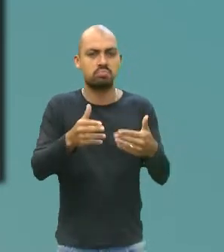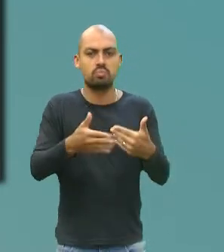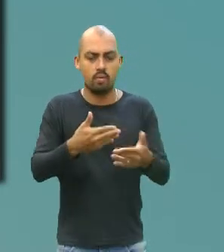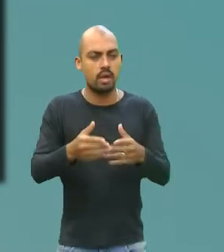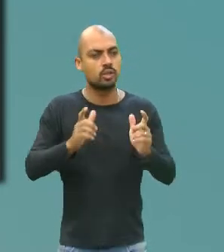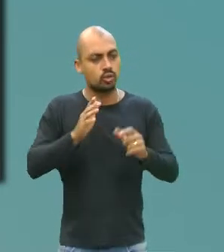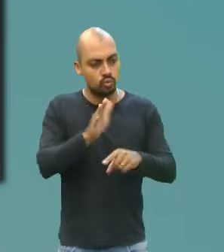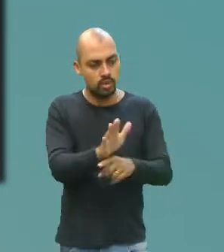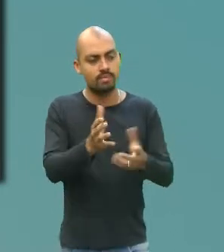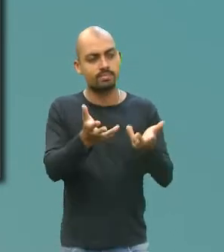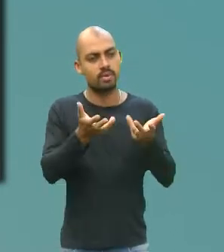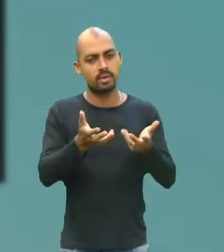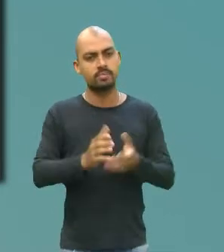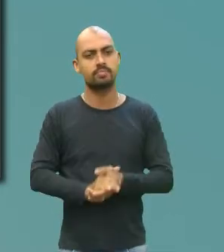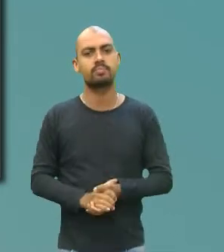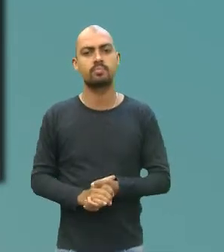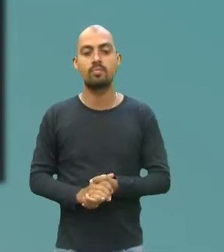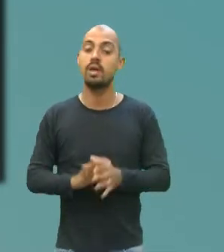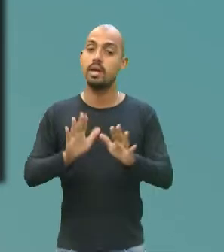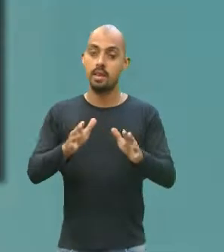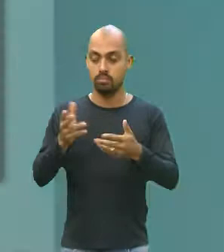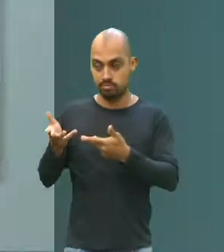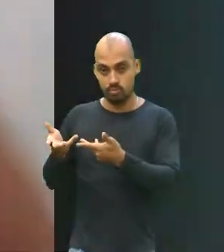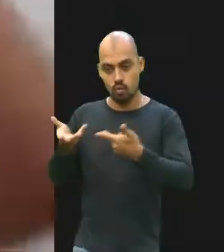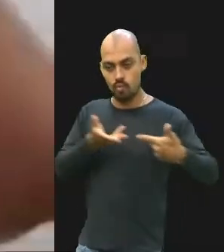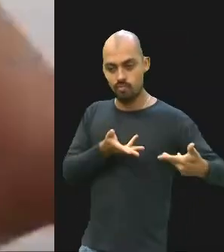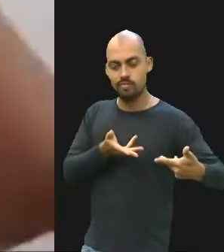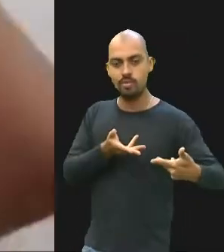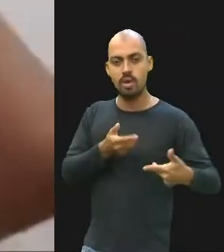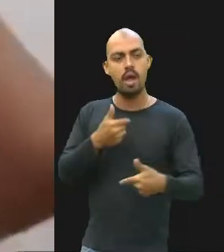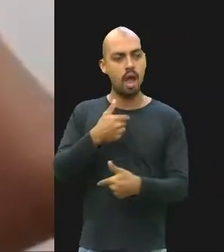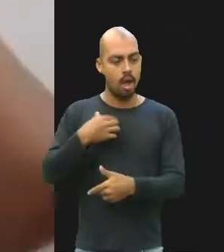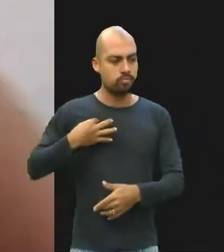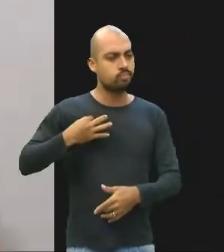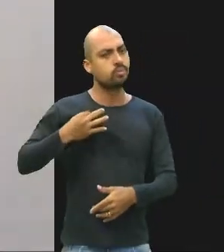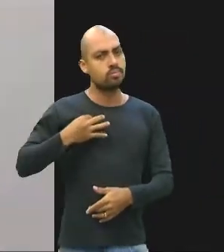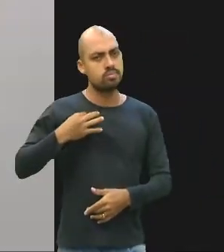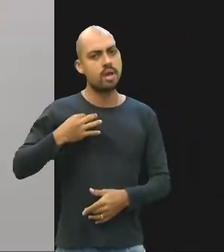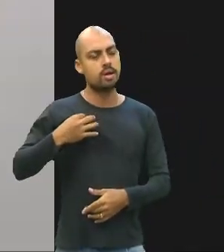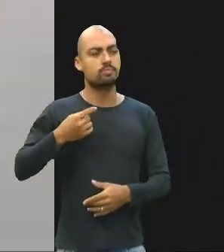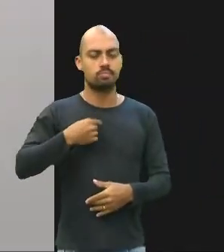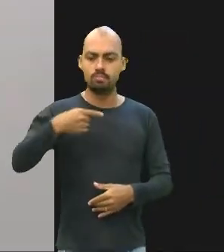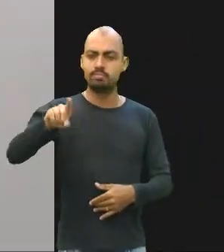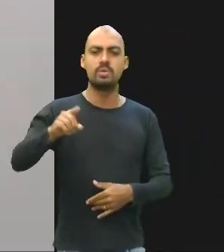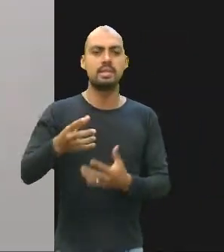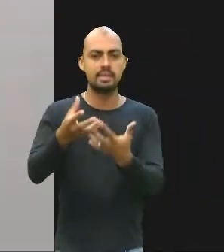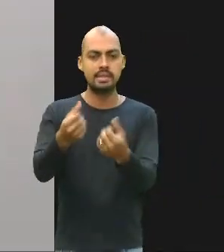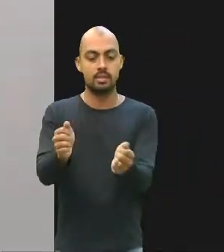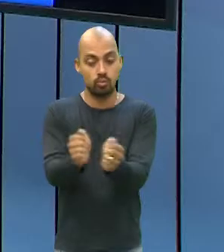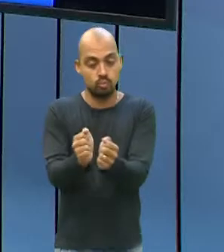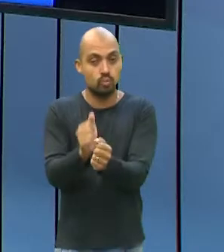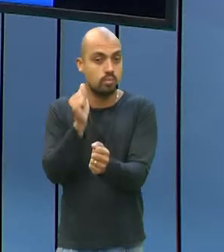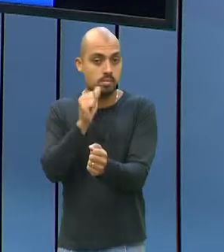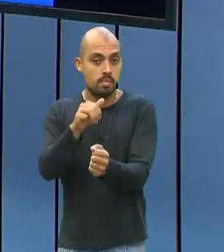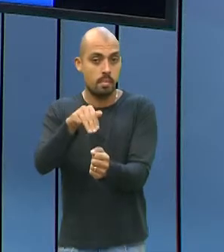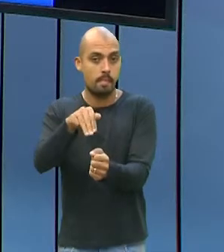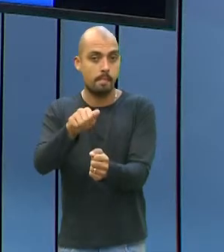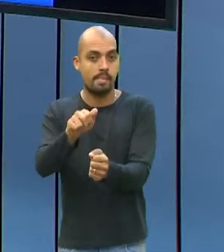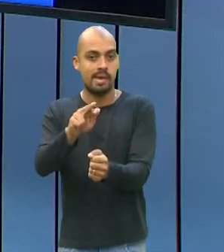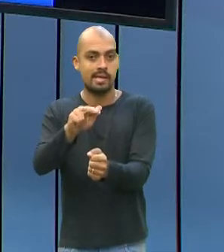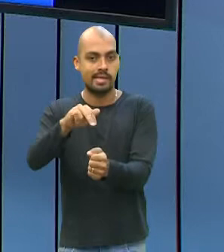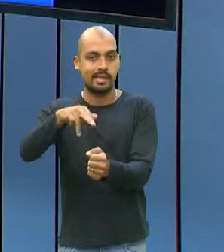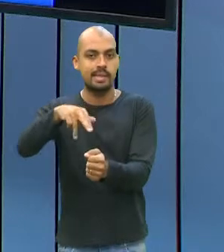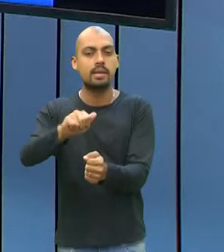ajudar de alguma forma. E acabou surgindo esse convite, né, como voluntariado. Eu acabei indo com a Marina, também que trabalha comigo no